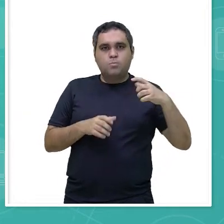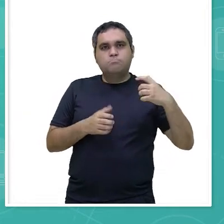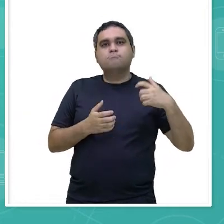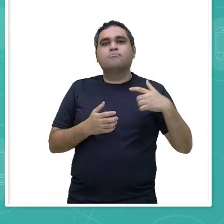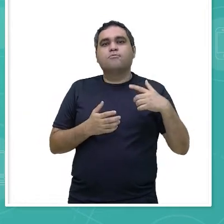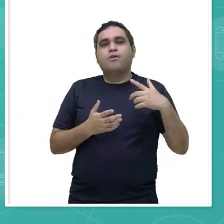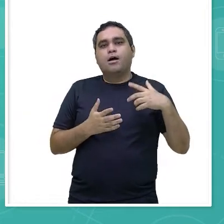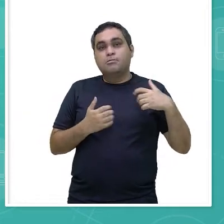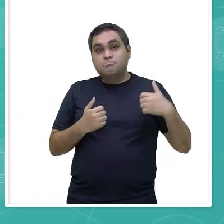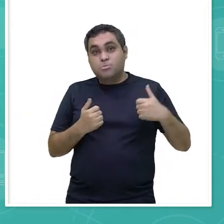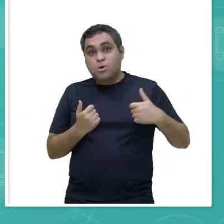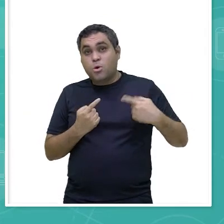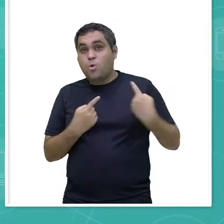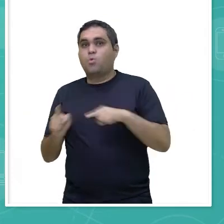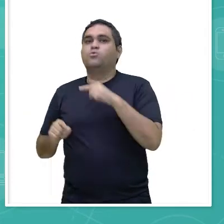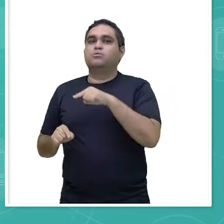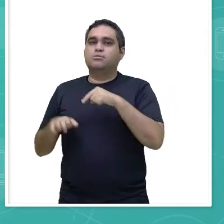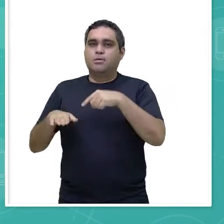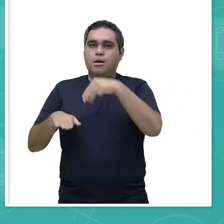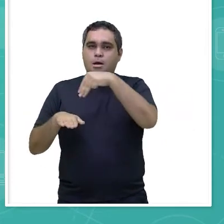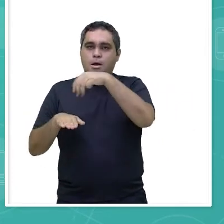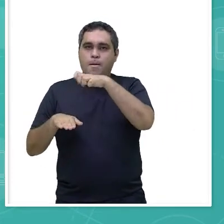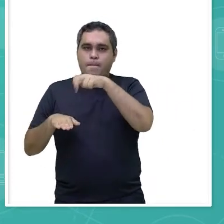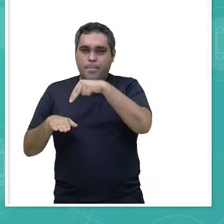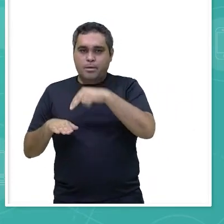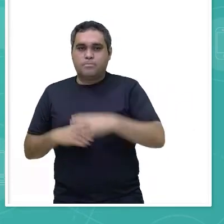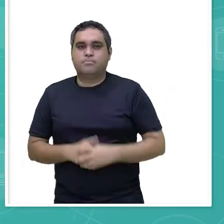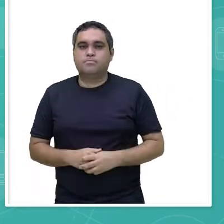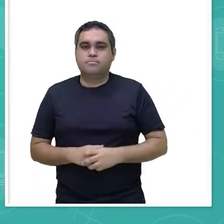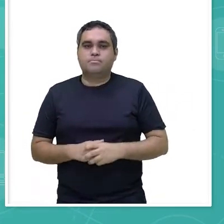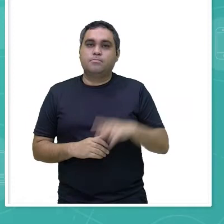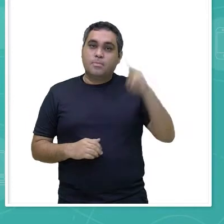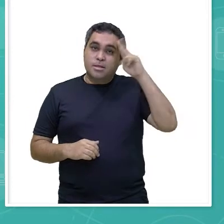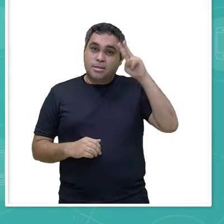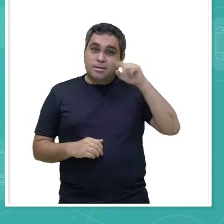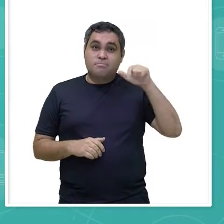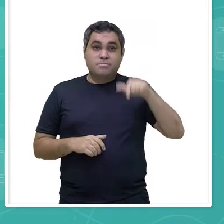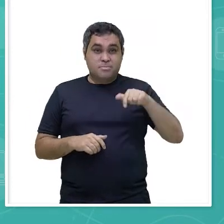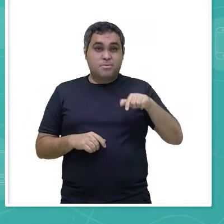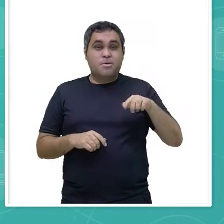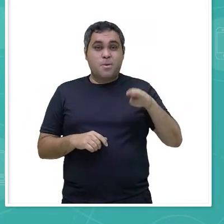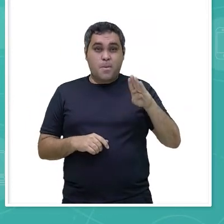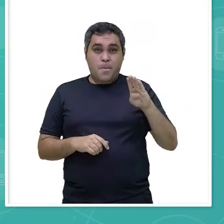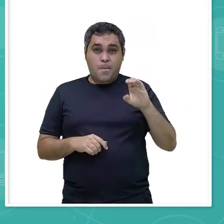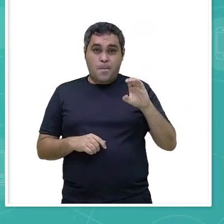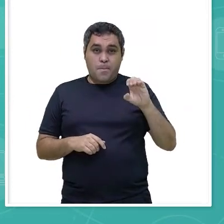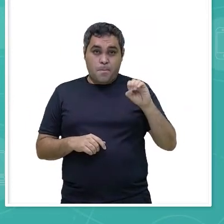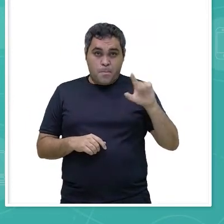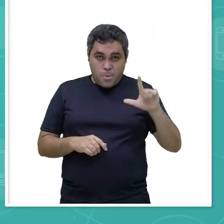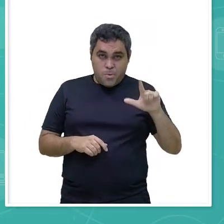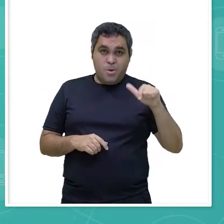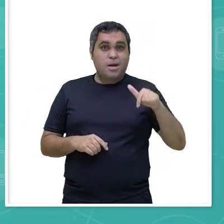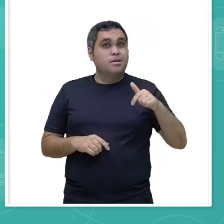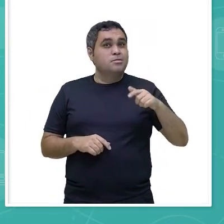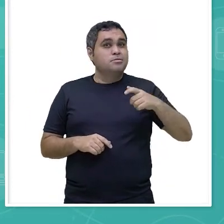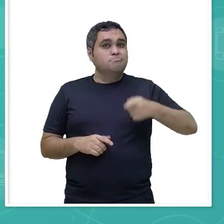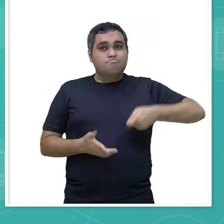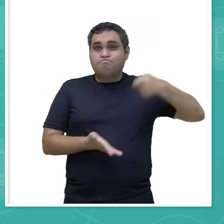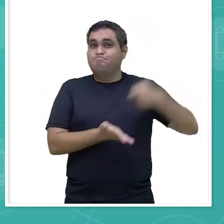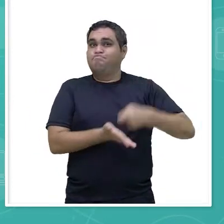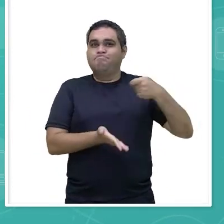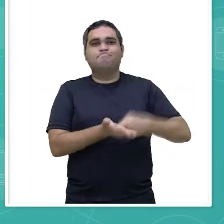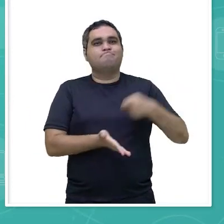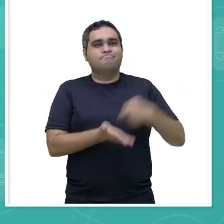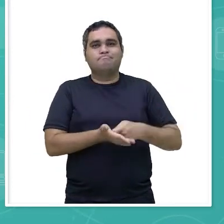aqui para a professora. Quem eram eles lá no início? Os radicais, professora. Exatamente. Eles acreditavam que não